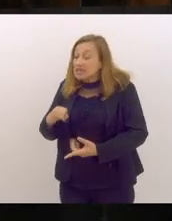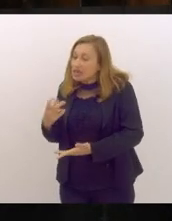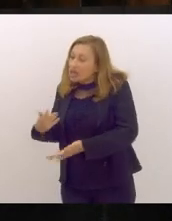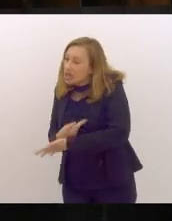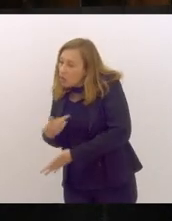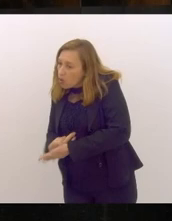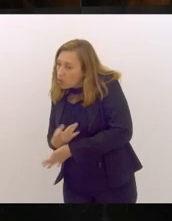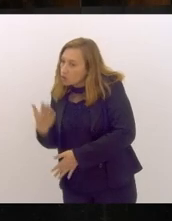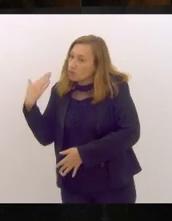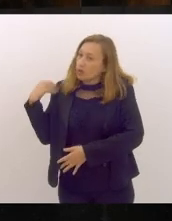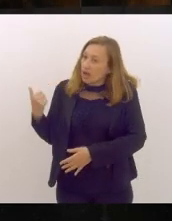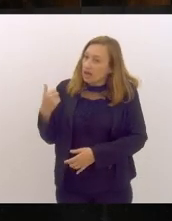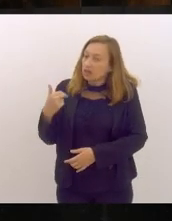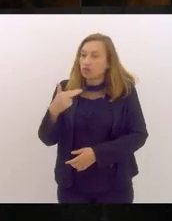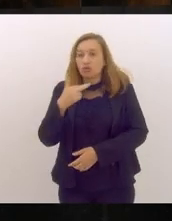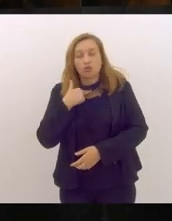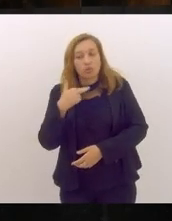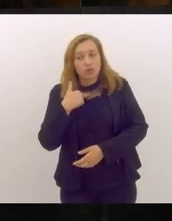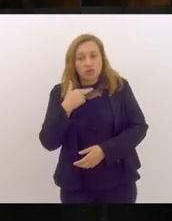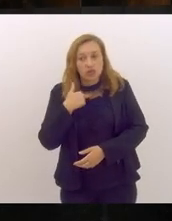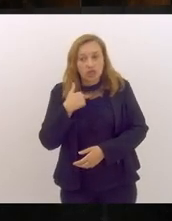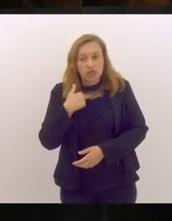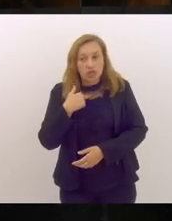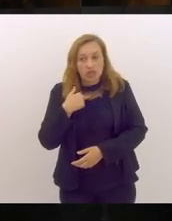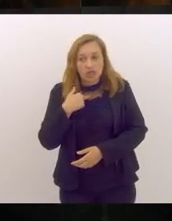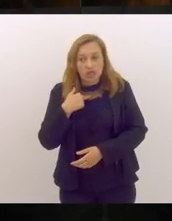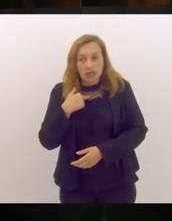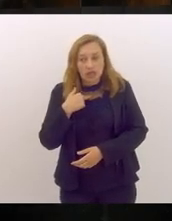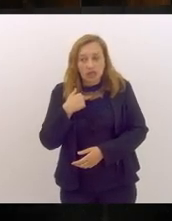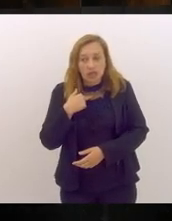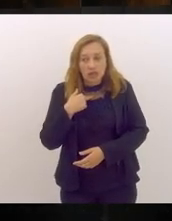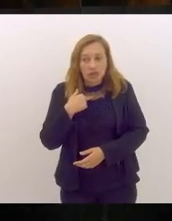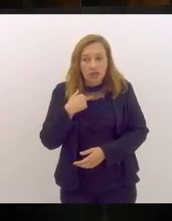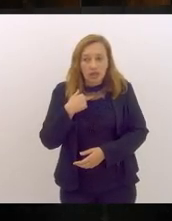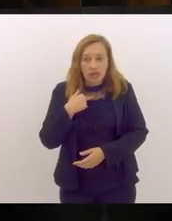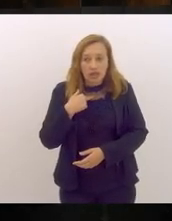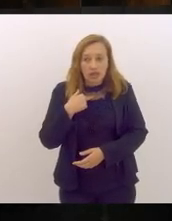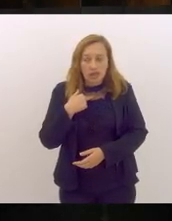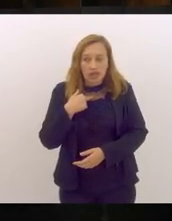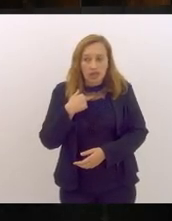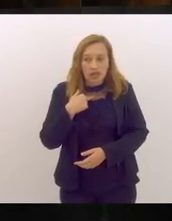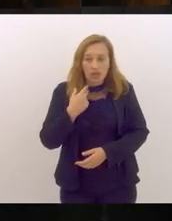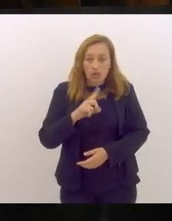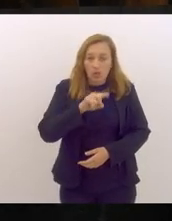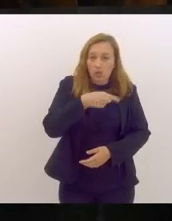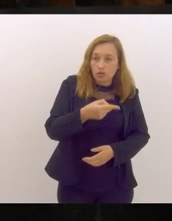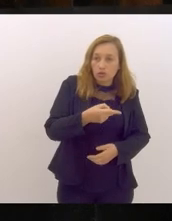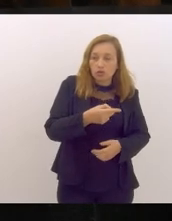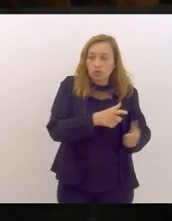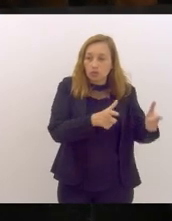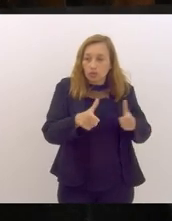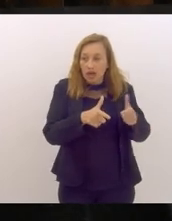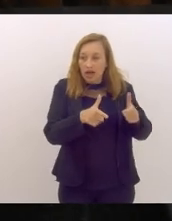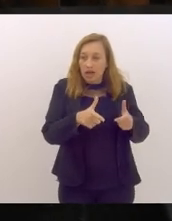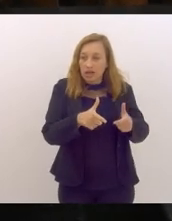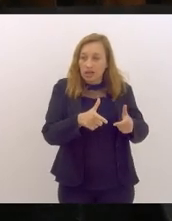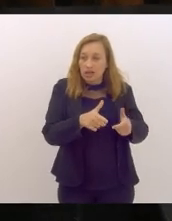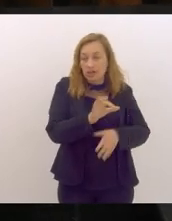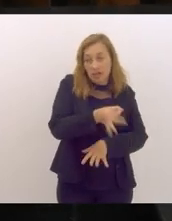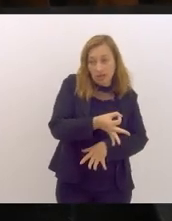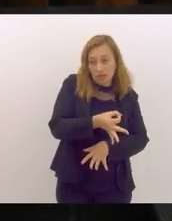não podia ficar isolado só lá, deveria estar contaminado as outras áreas do governo. E